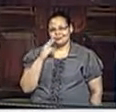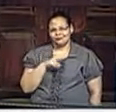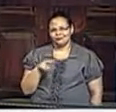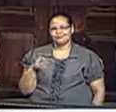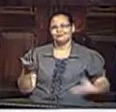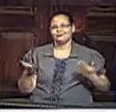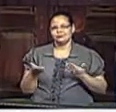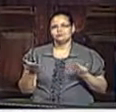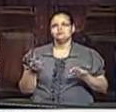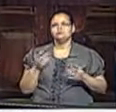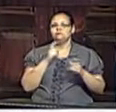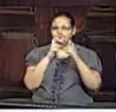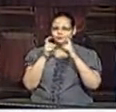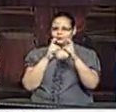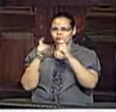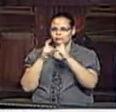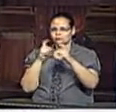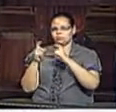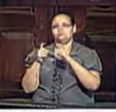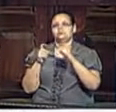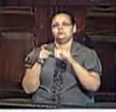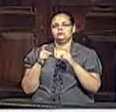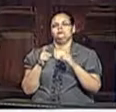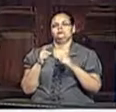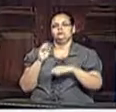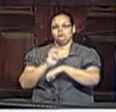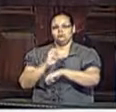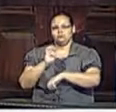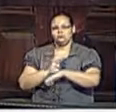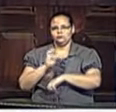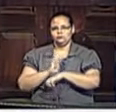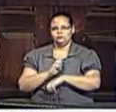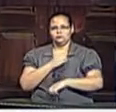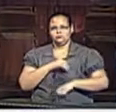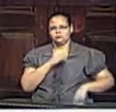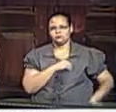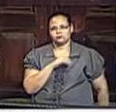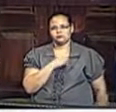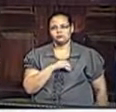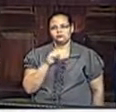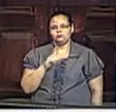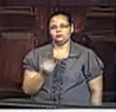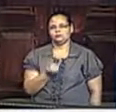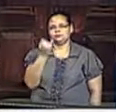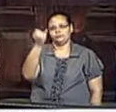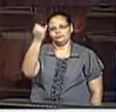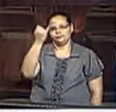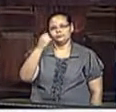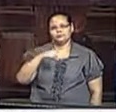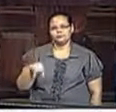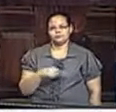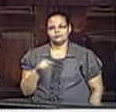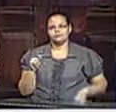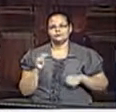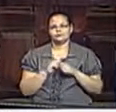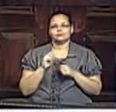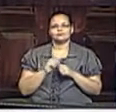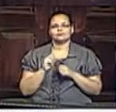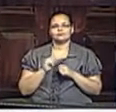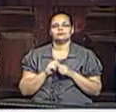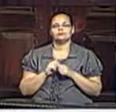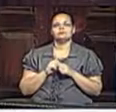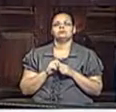vivemos. E ao discutir o piso salarial do Estado, eu acho que é uma oportunidade muito importante para nós fazermos uma